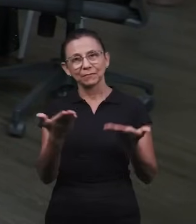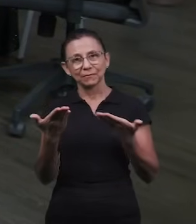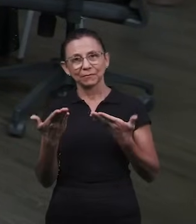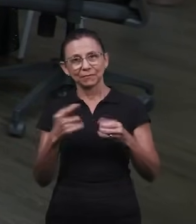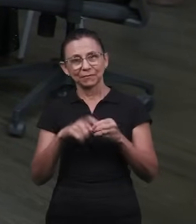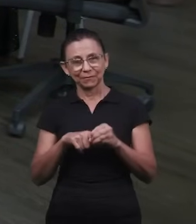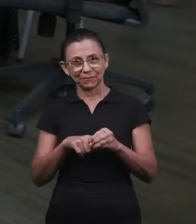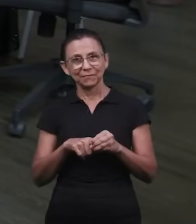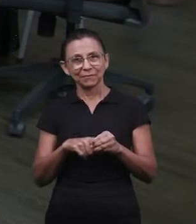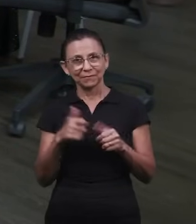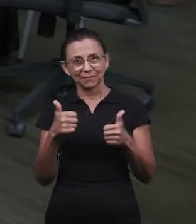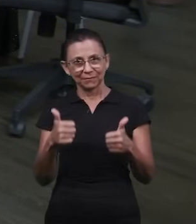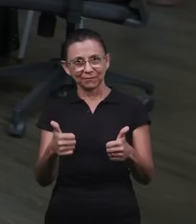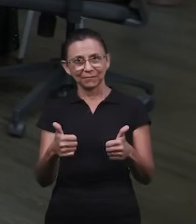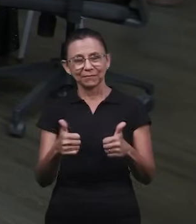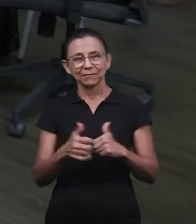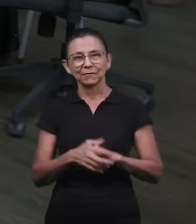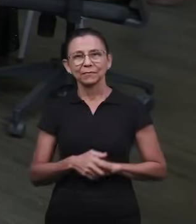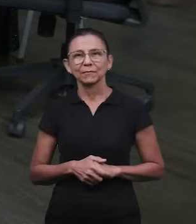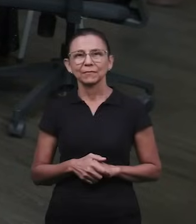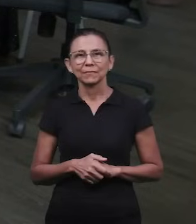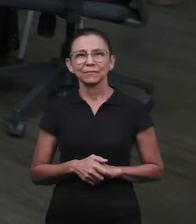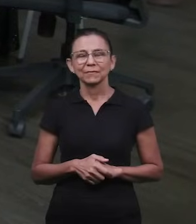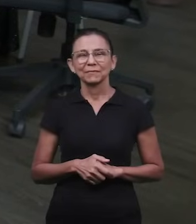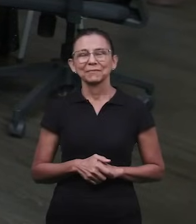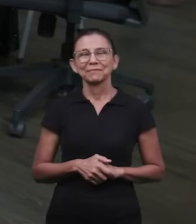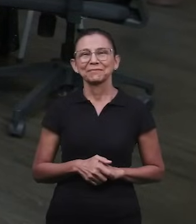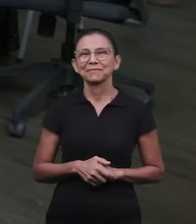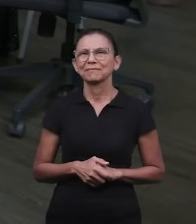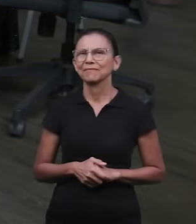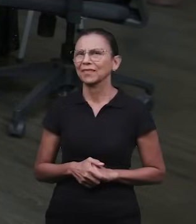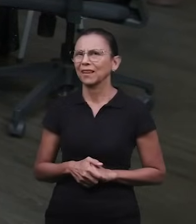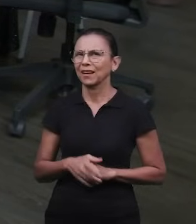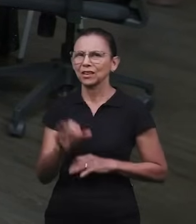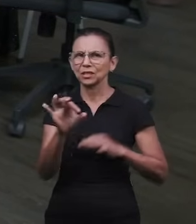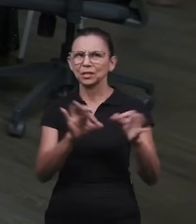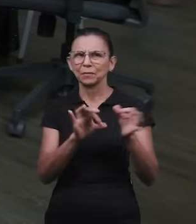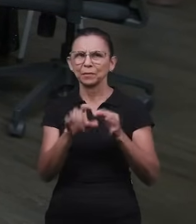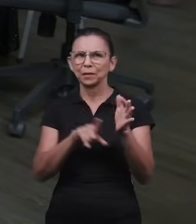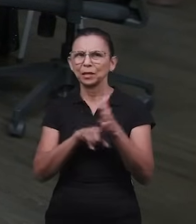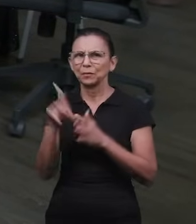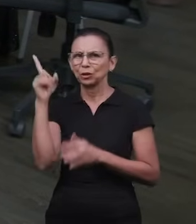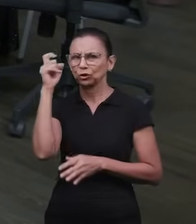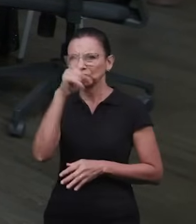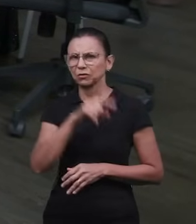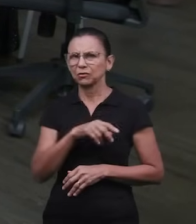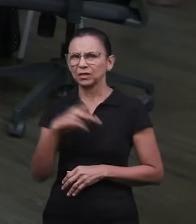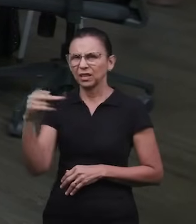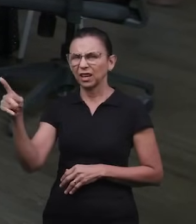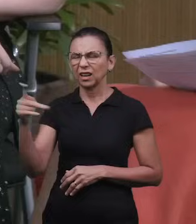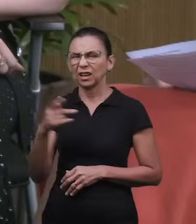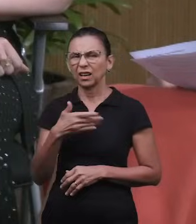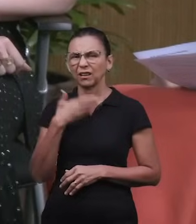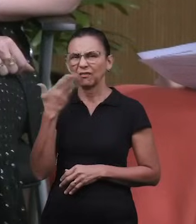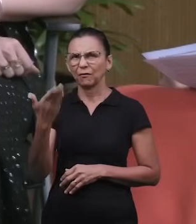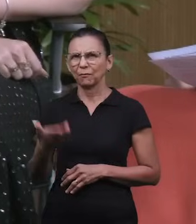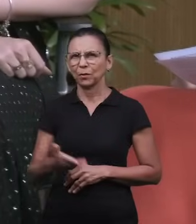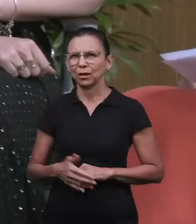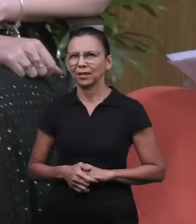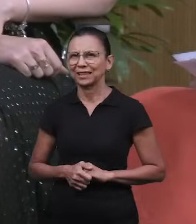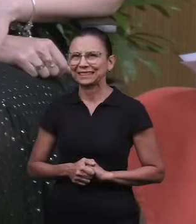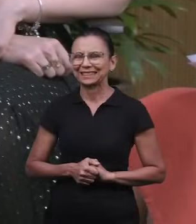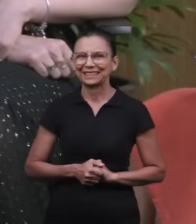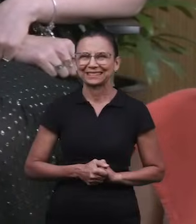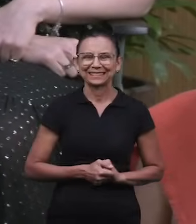convite para estar aqui em outras ocasiões. Faz umas perguntas um pouquinho mais difíceis para o Alexandre, que essa deram muita colher de chá, foi marmelada esse